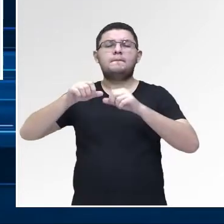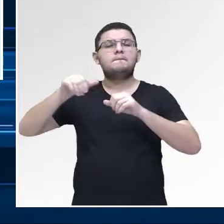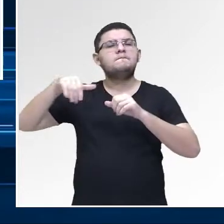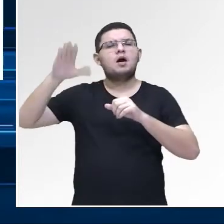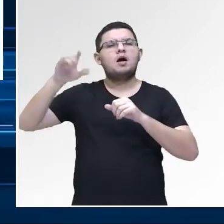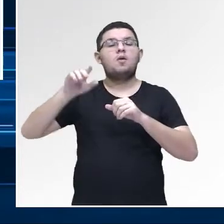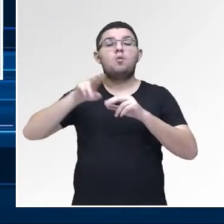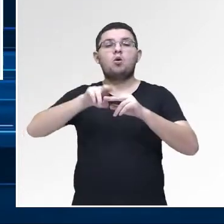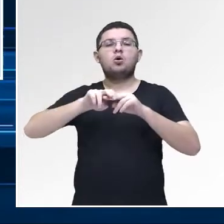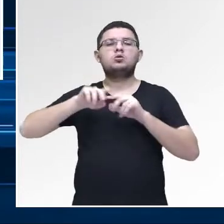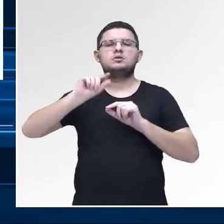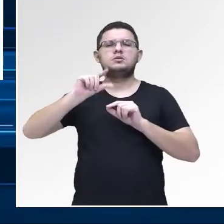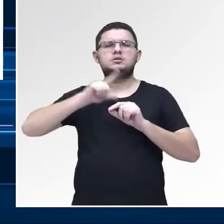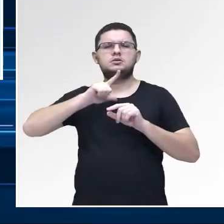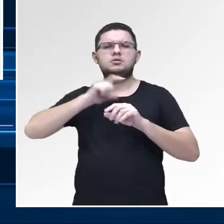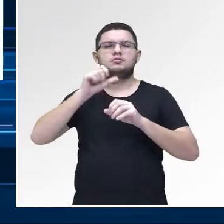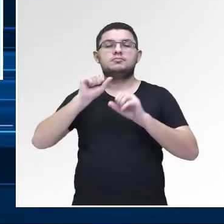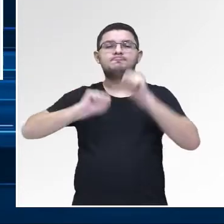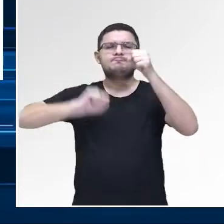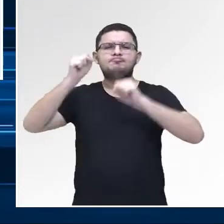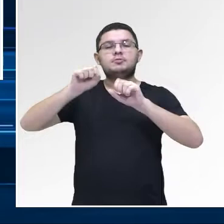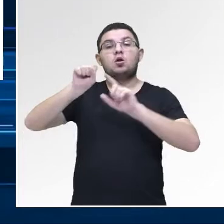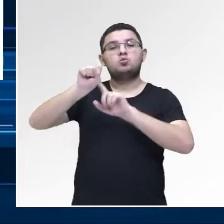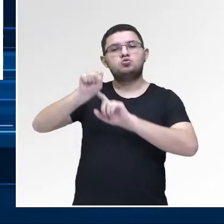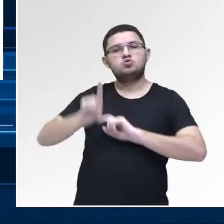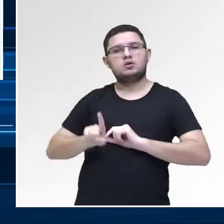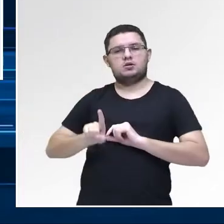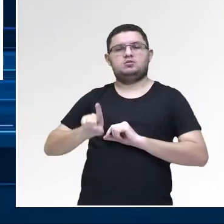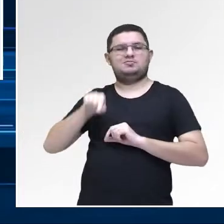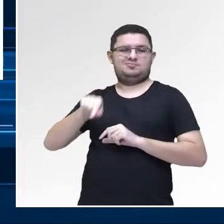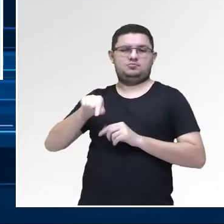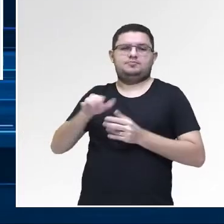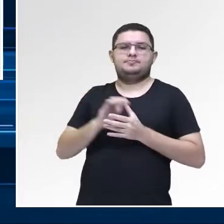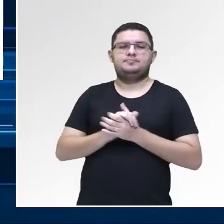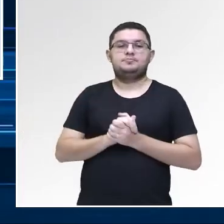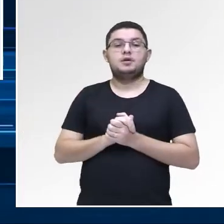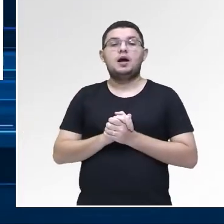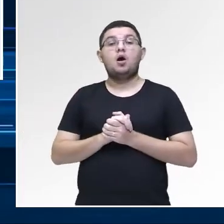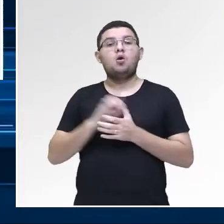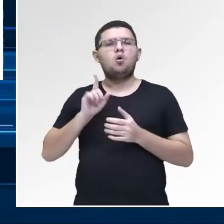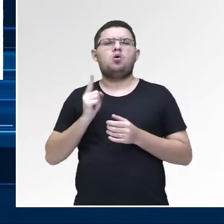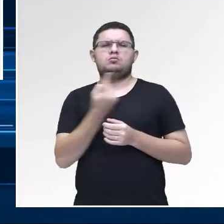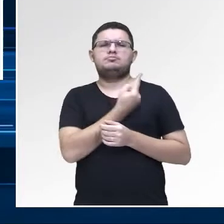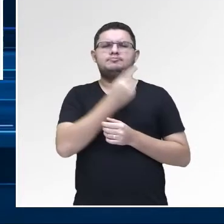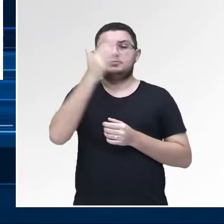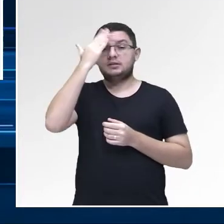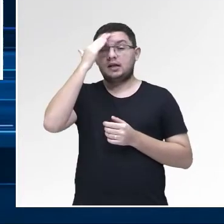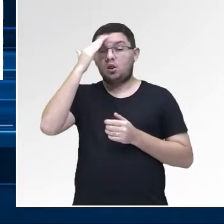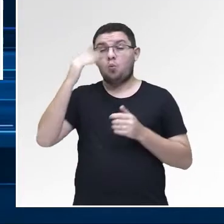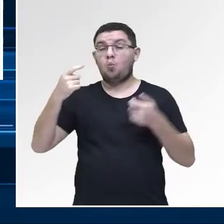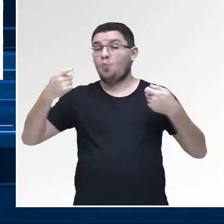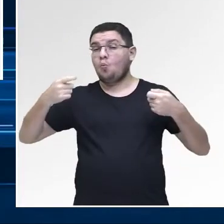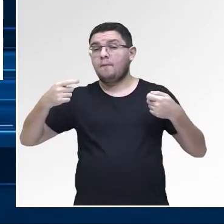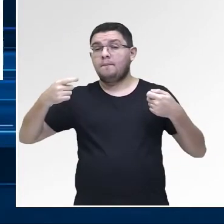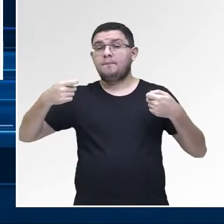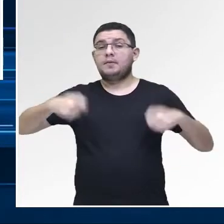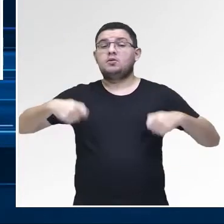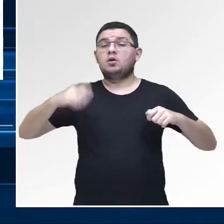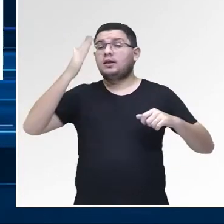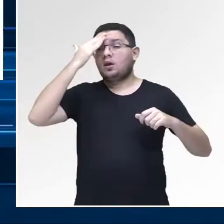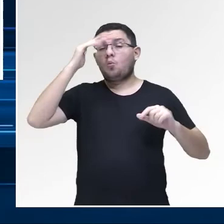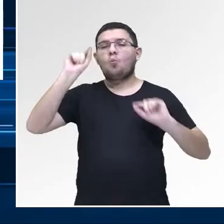no Sudeste, tá? Então, gente, a gente tem que entender o seguinte, tá? Sobre o processo de urbanização, nós temos